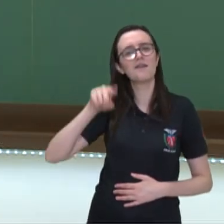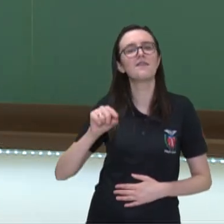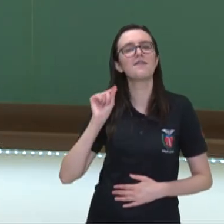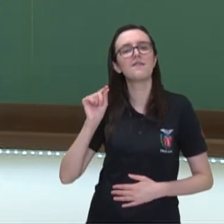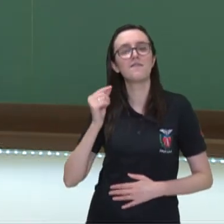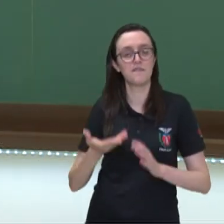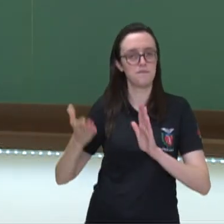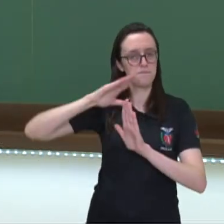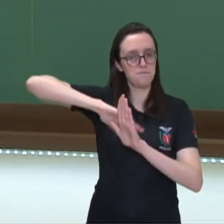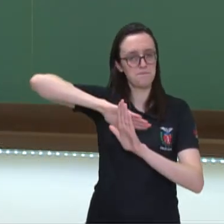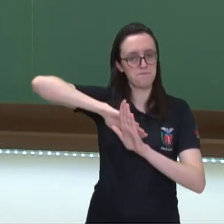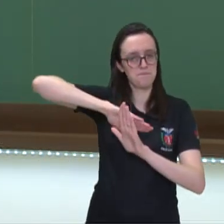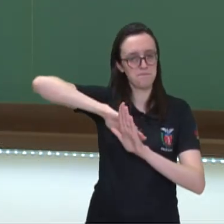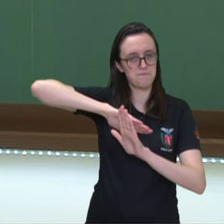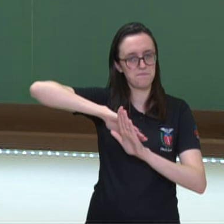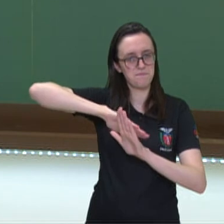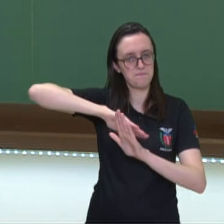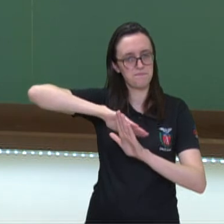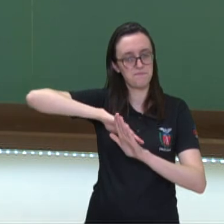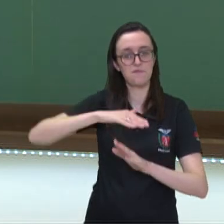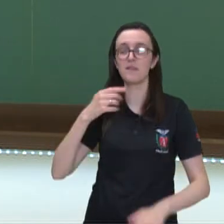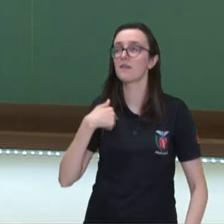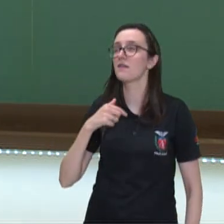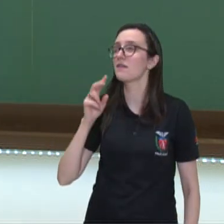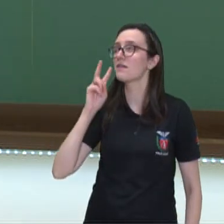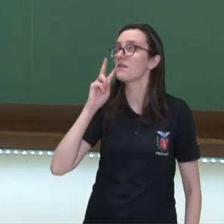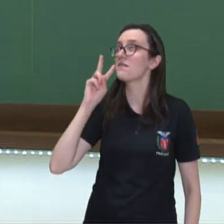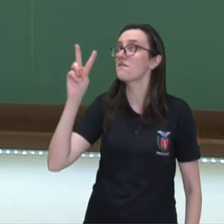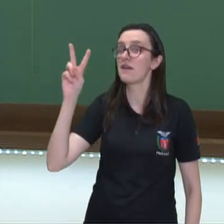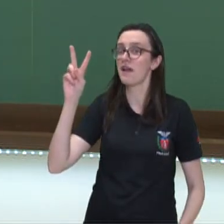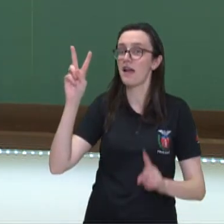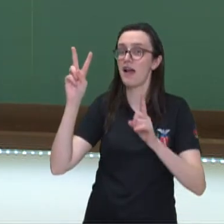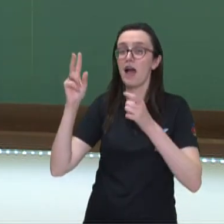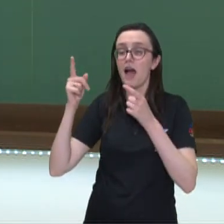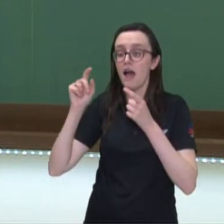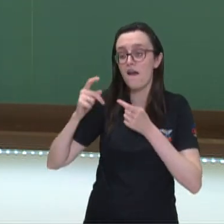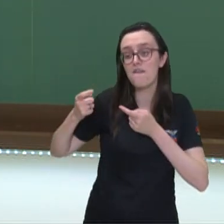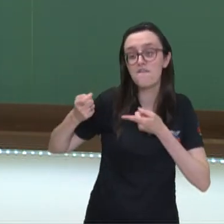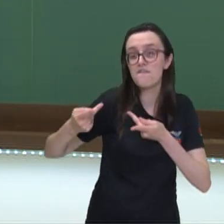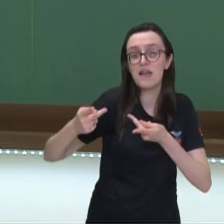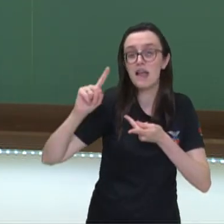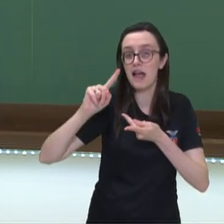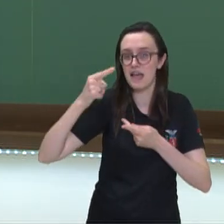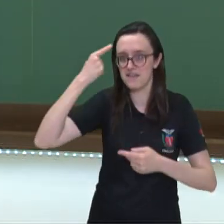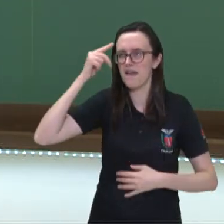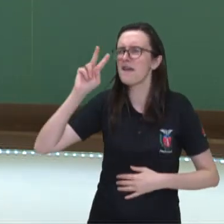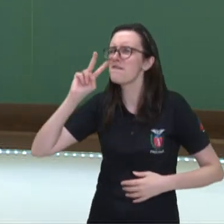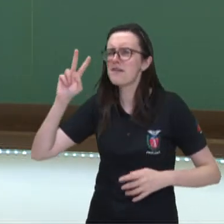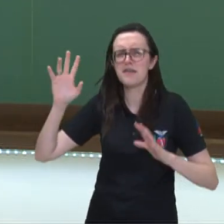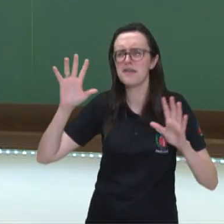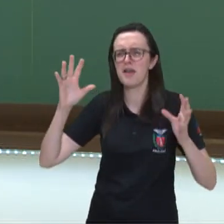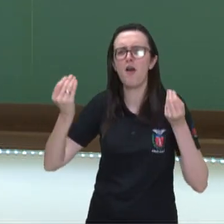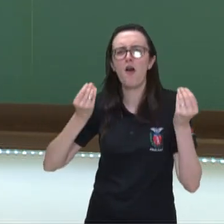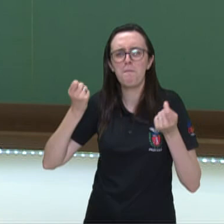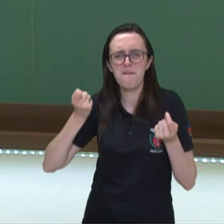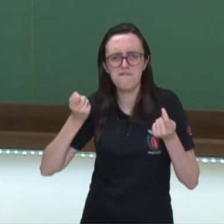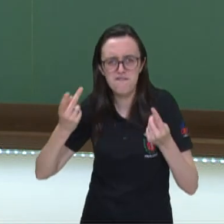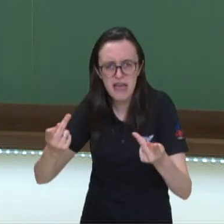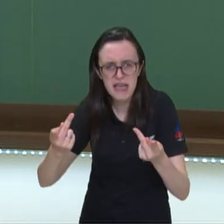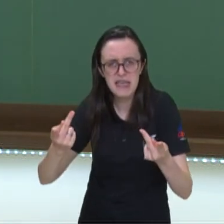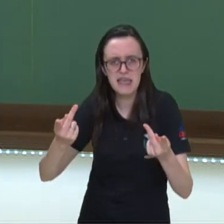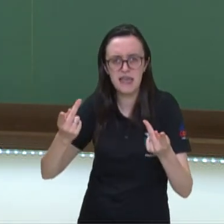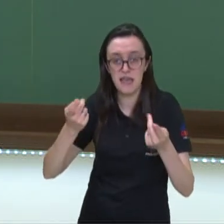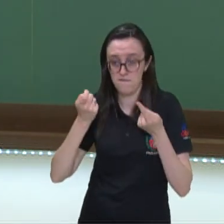sentido figurado, né? Então, vendo, aqui ele pensou vendo em outro sentido, não no sentido